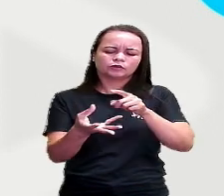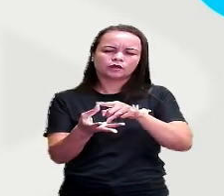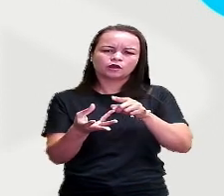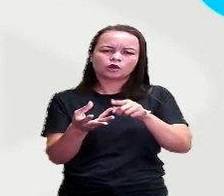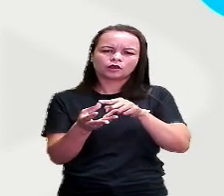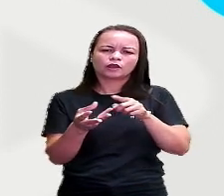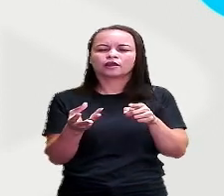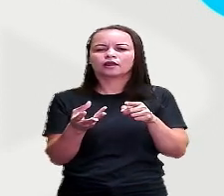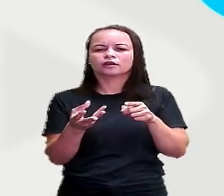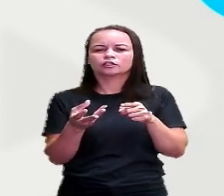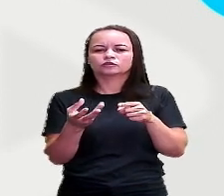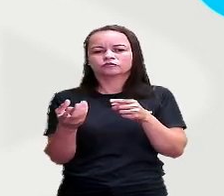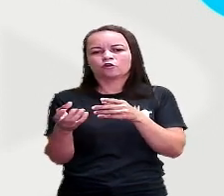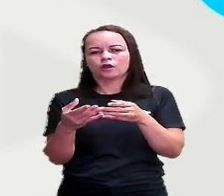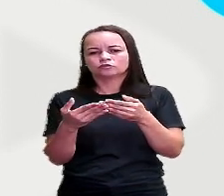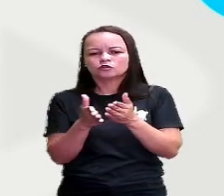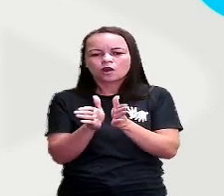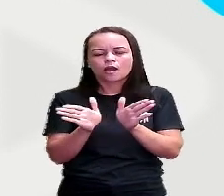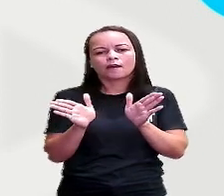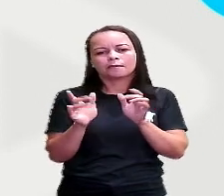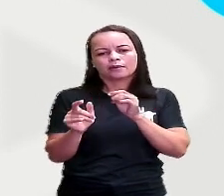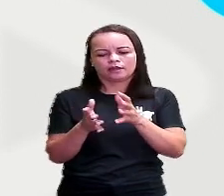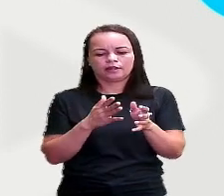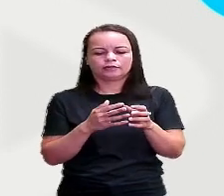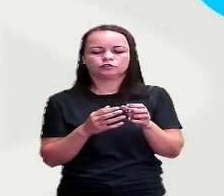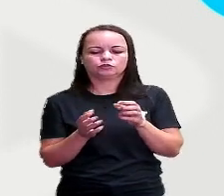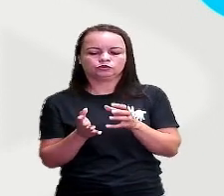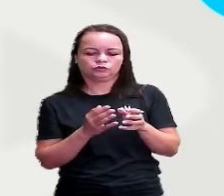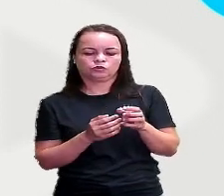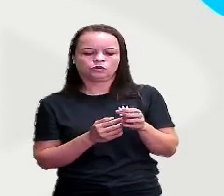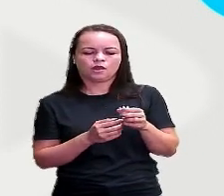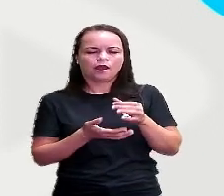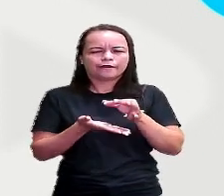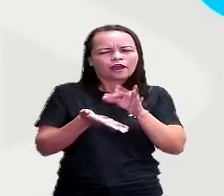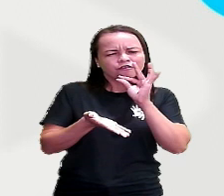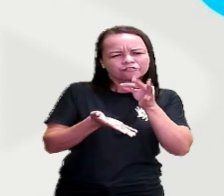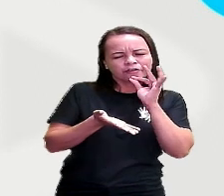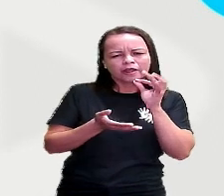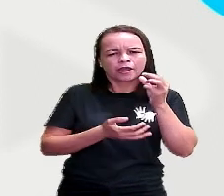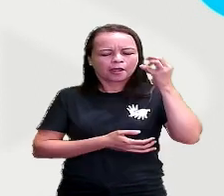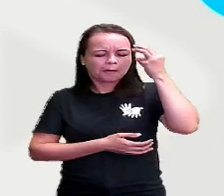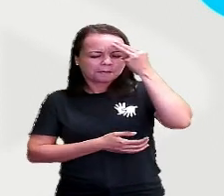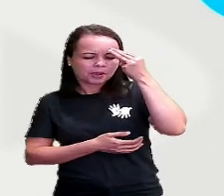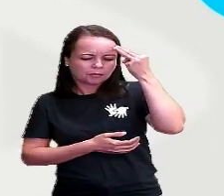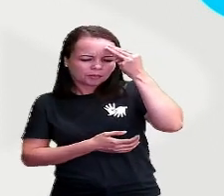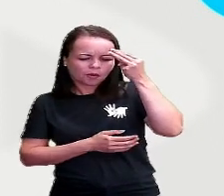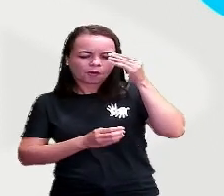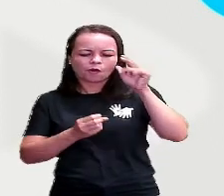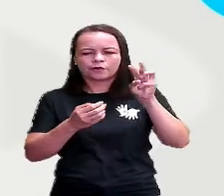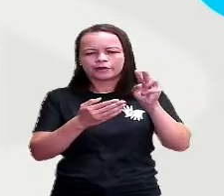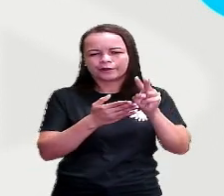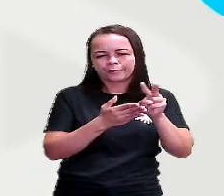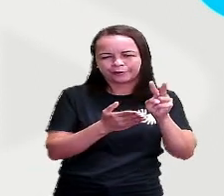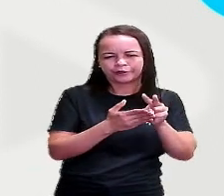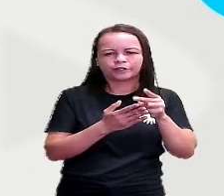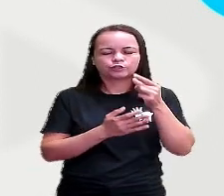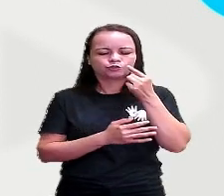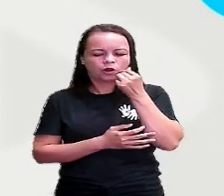café, né? Memória, índio, lápis,